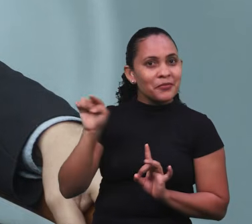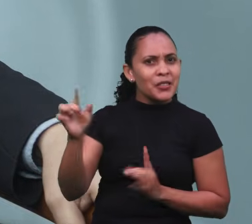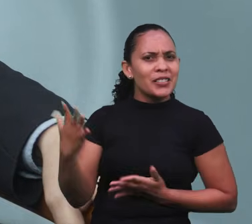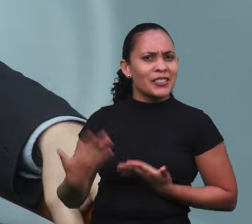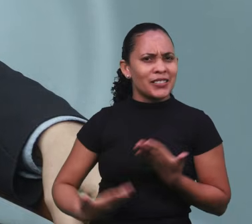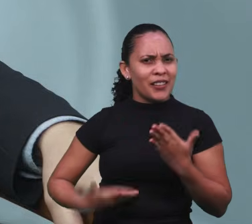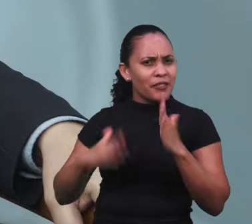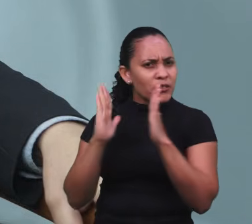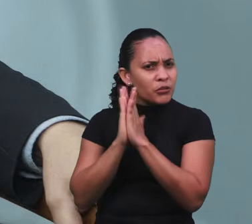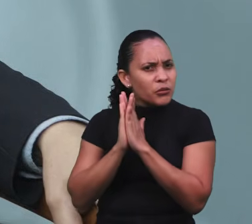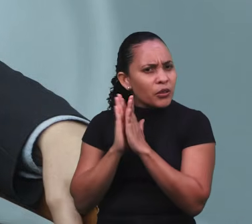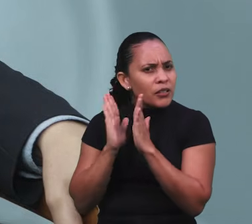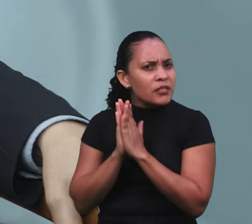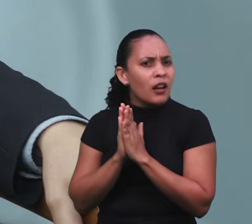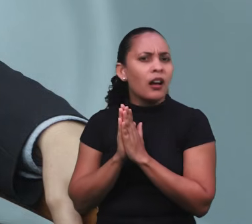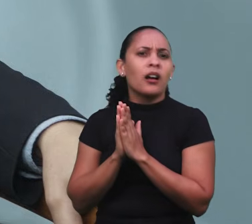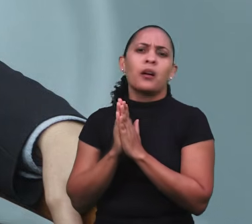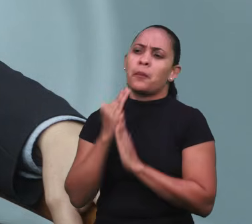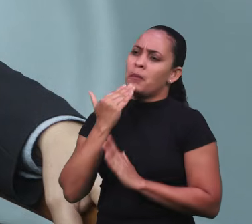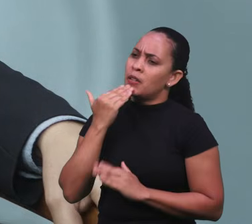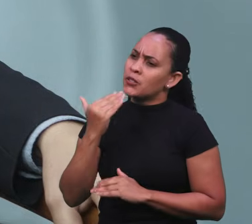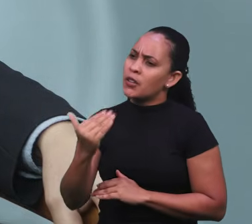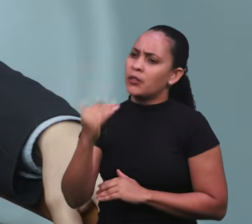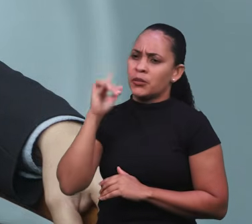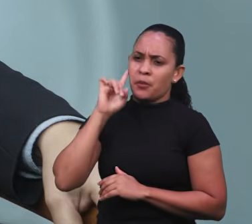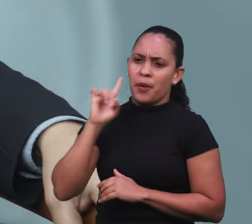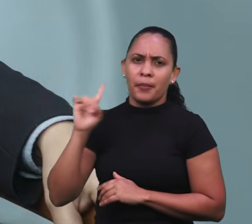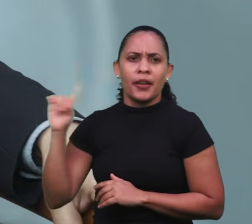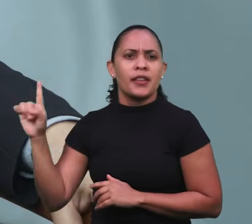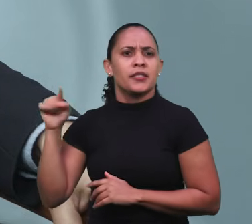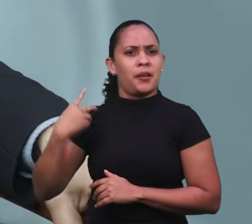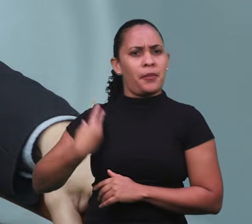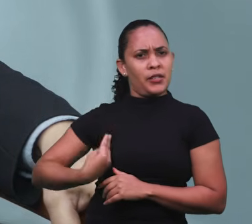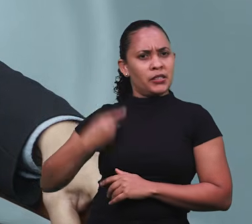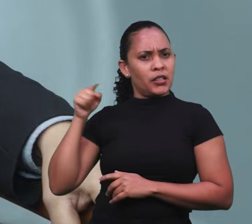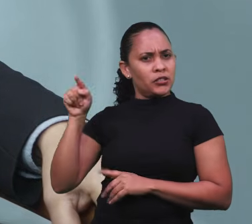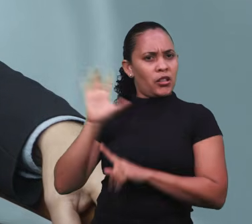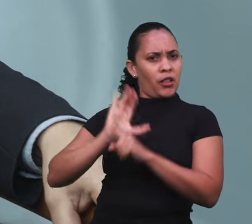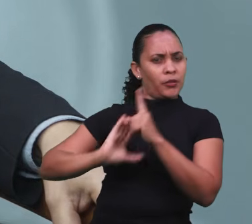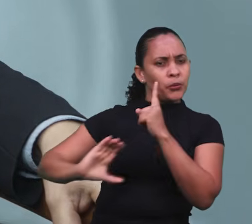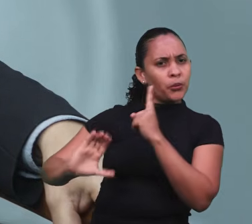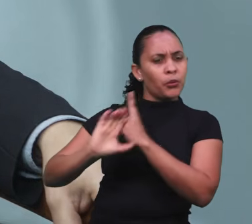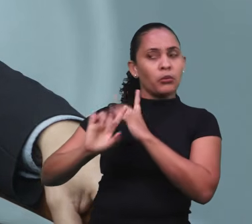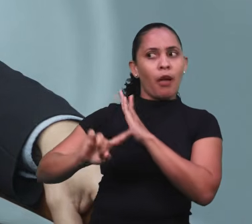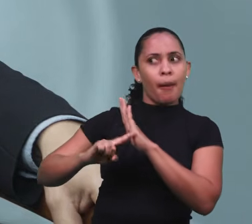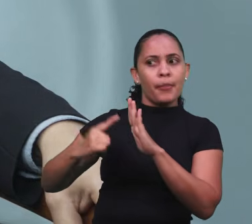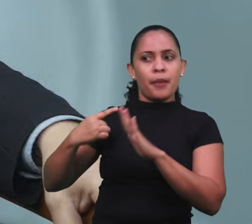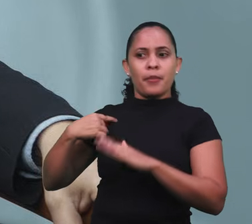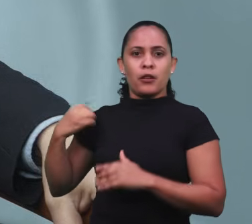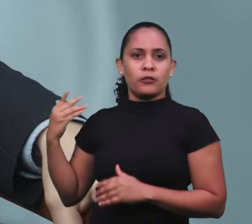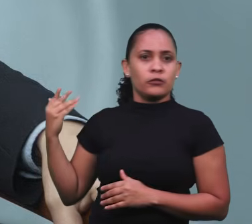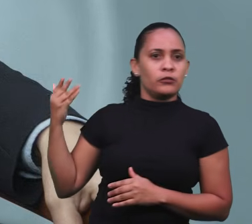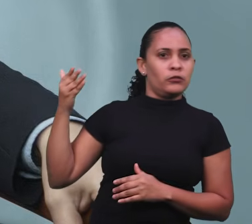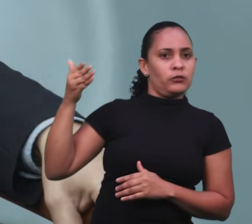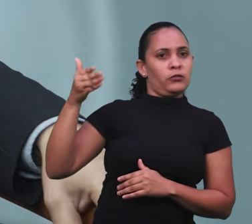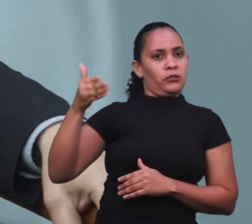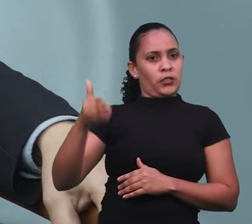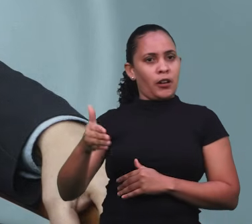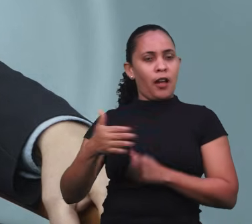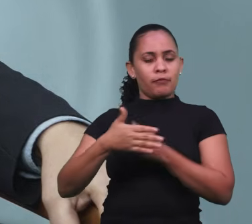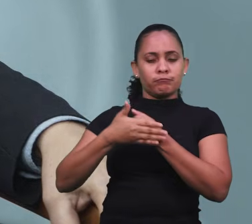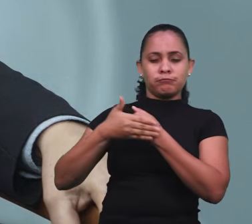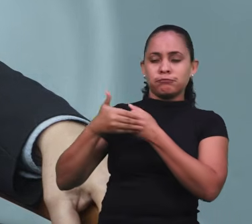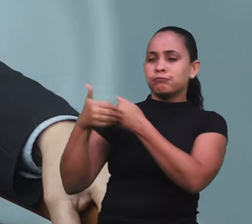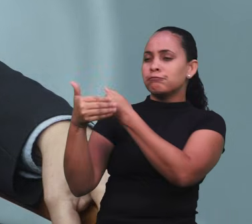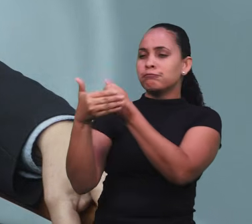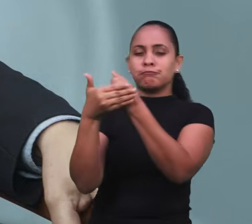aquela serva de oração que busca o Senhor, que está nos cultos, presente. Geralmente é a primeira a chegar, termina, é